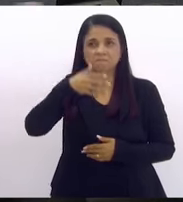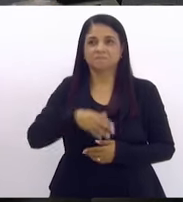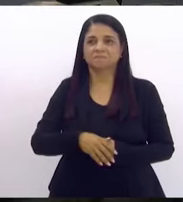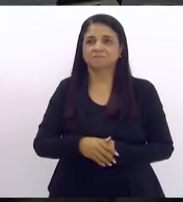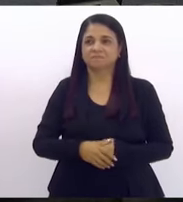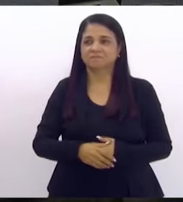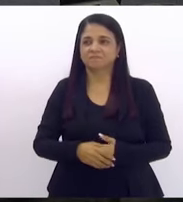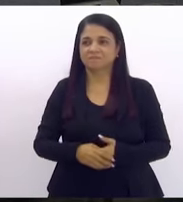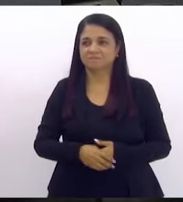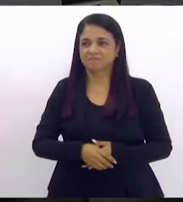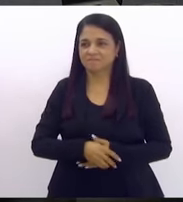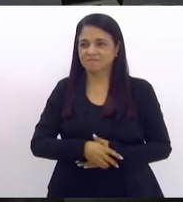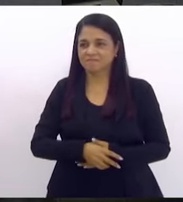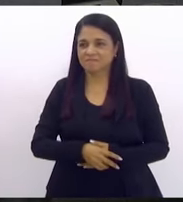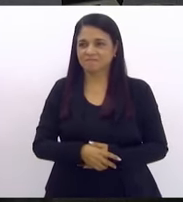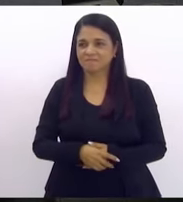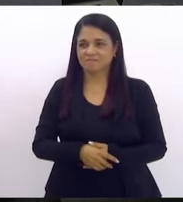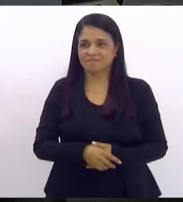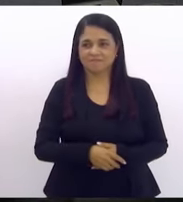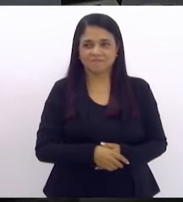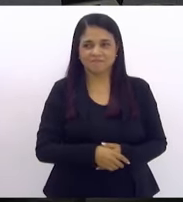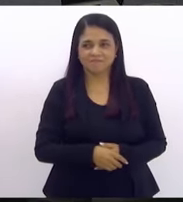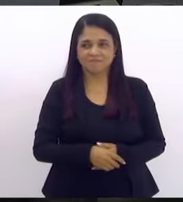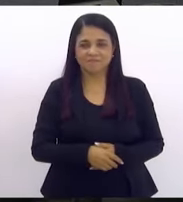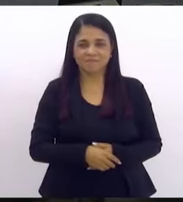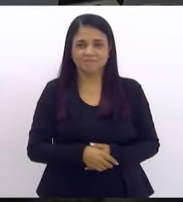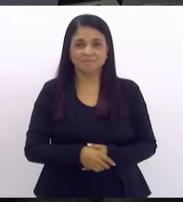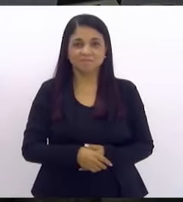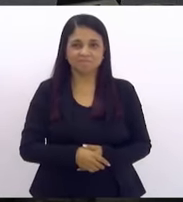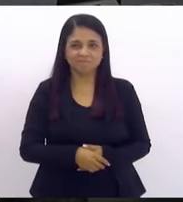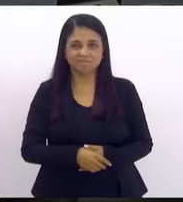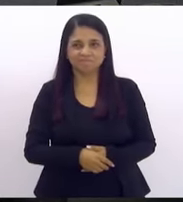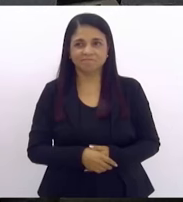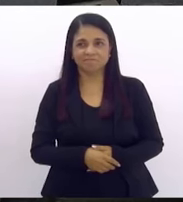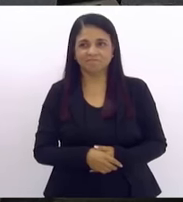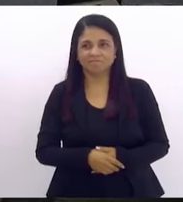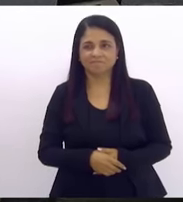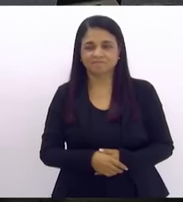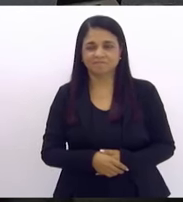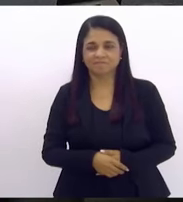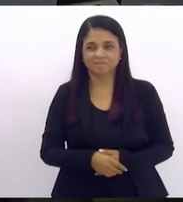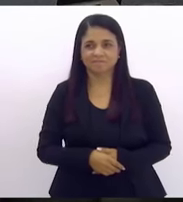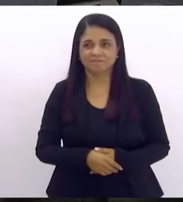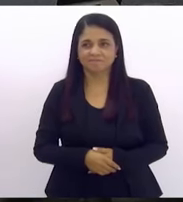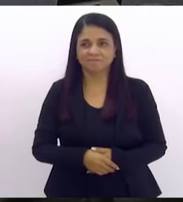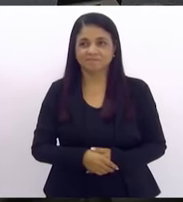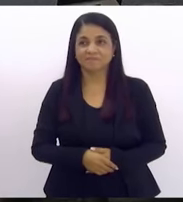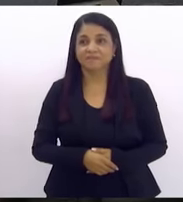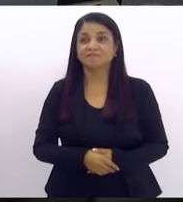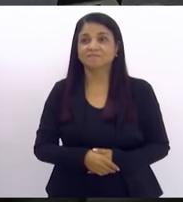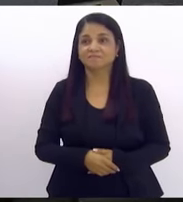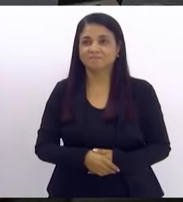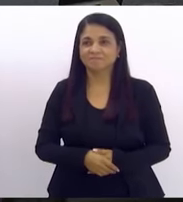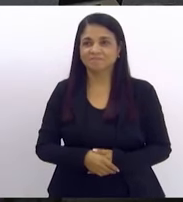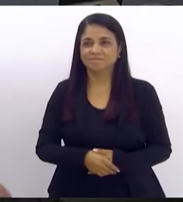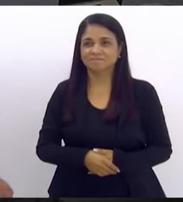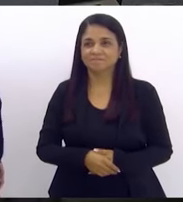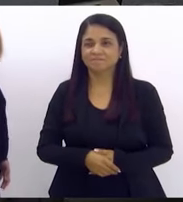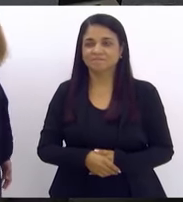liar aqui tá ligado tá ligado alô eh Boa noite a todos